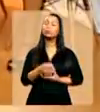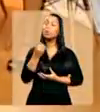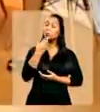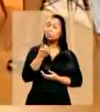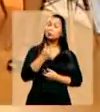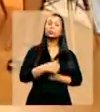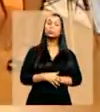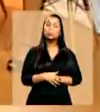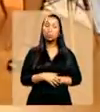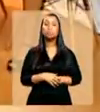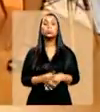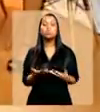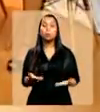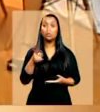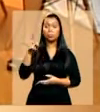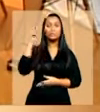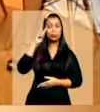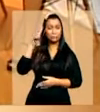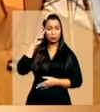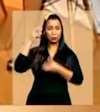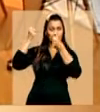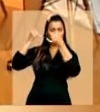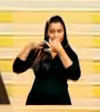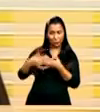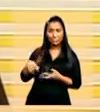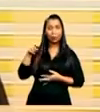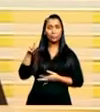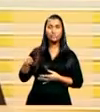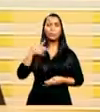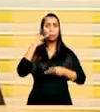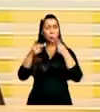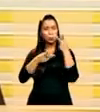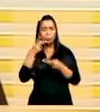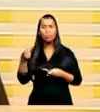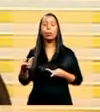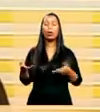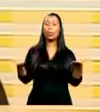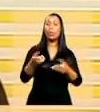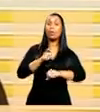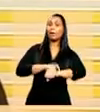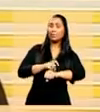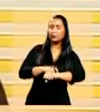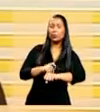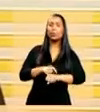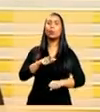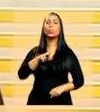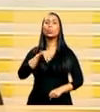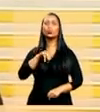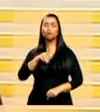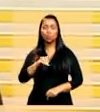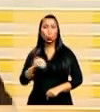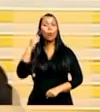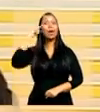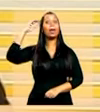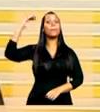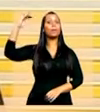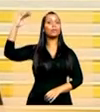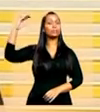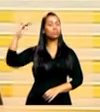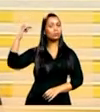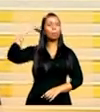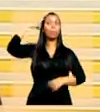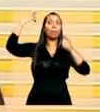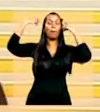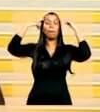bacana. Na sua experiência de contadora de histórias, de arte educadora, nessa hora o lúdico, a imaginação e